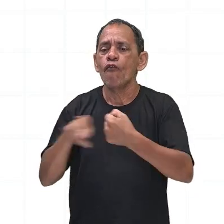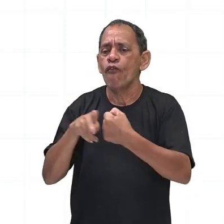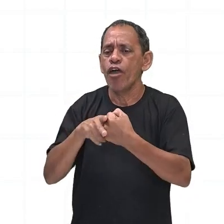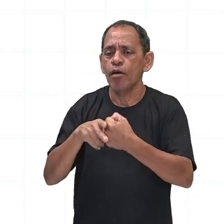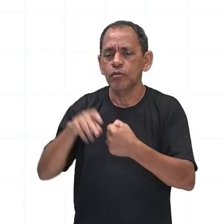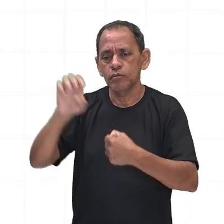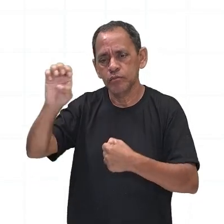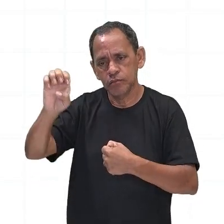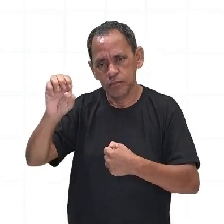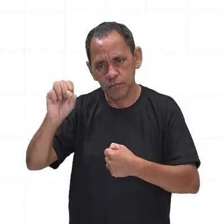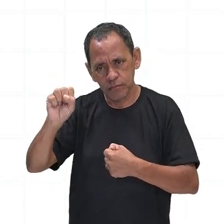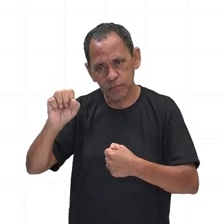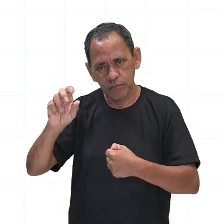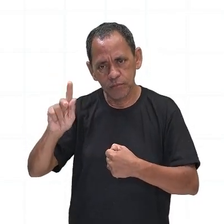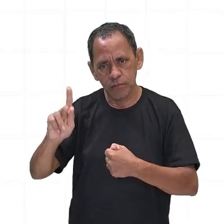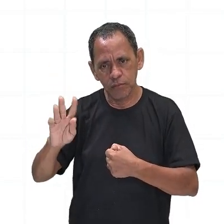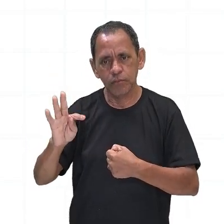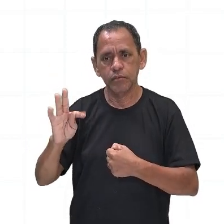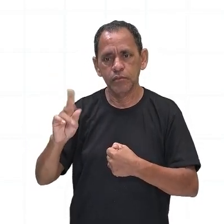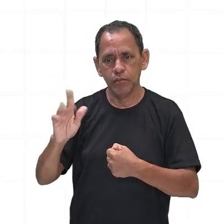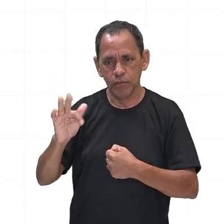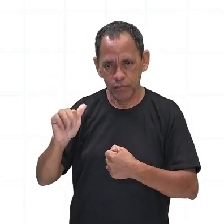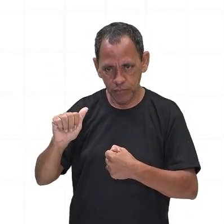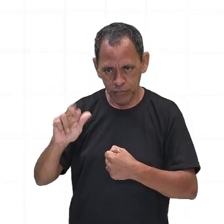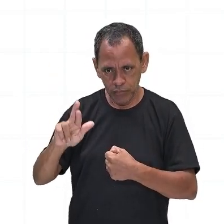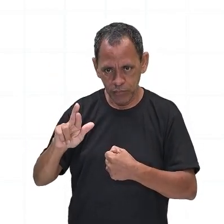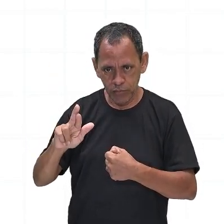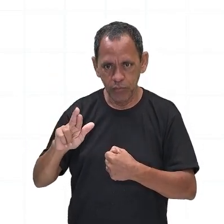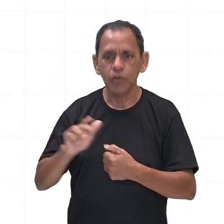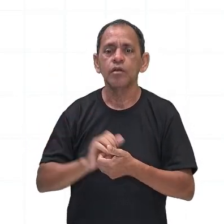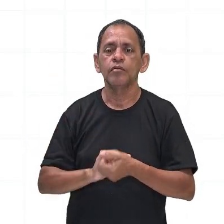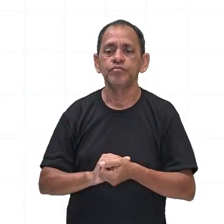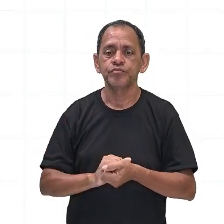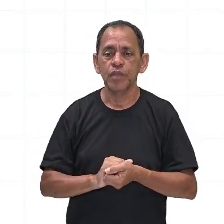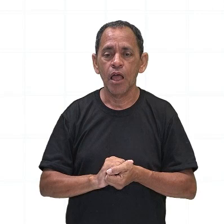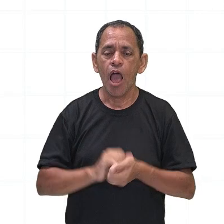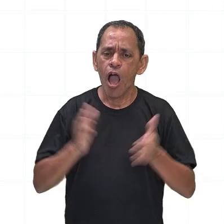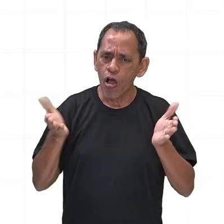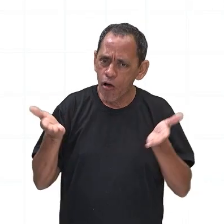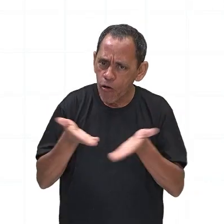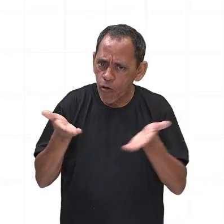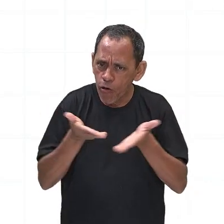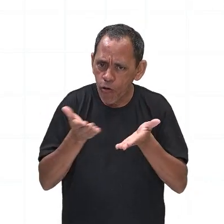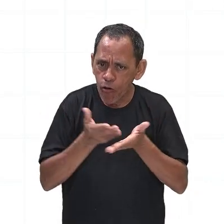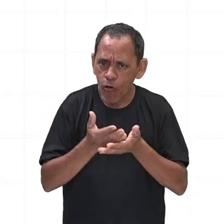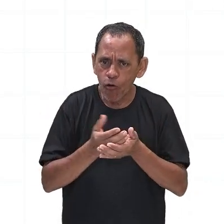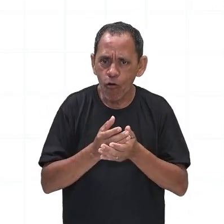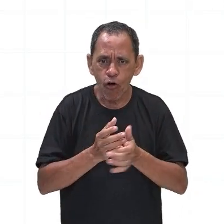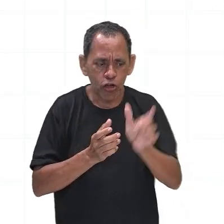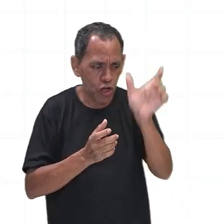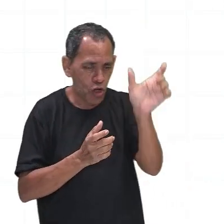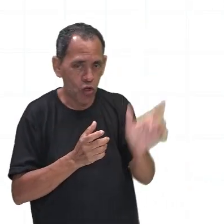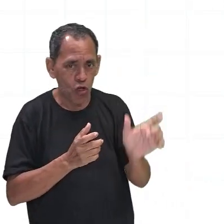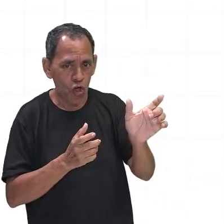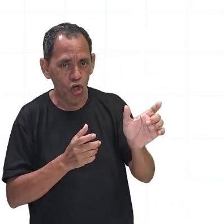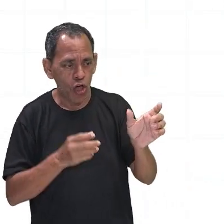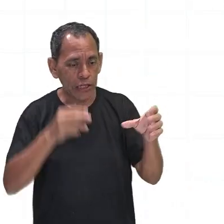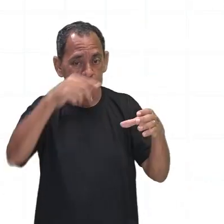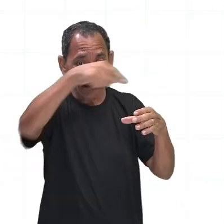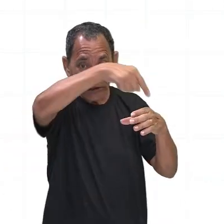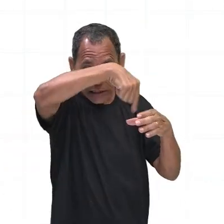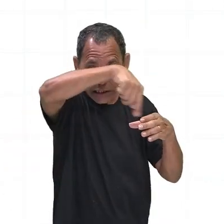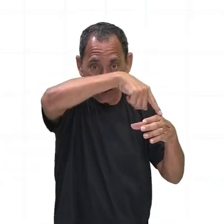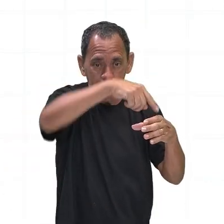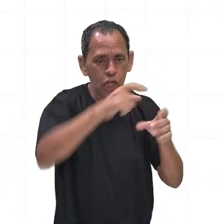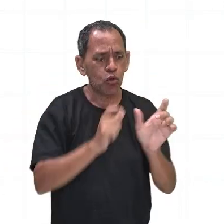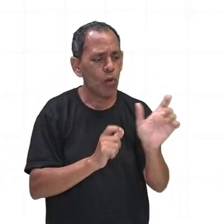parte nominal, certo? Para o sintagma nominal, para o sujeito da oração, você percebe que o núcleo desse sujeito é a